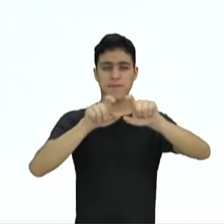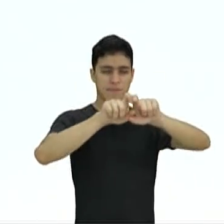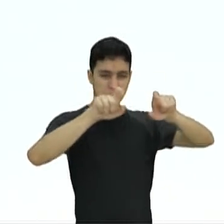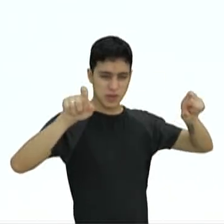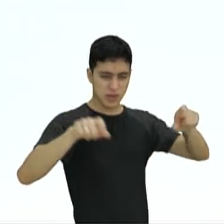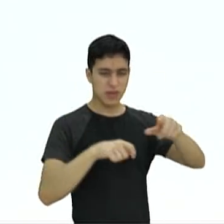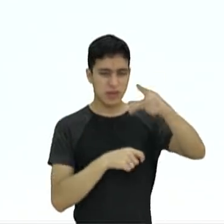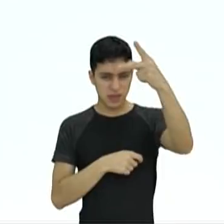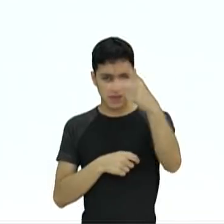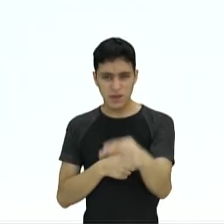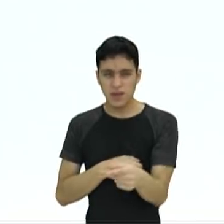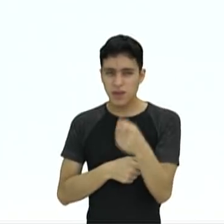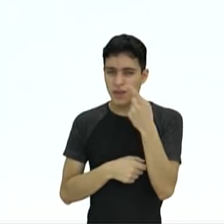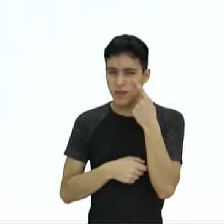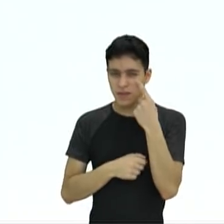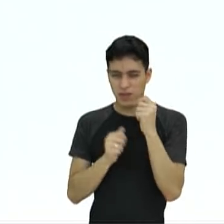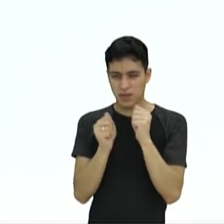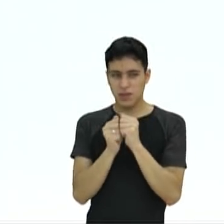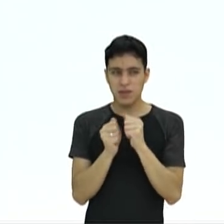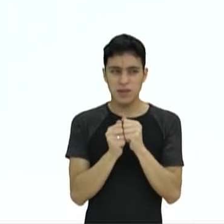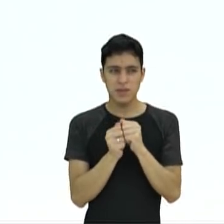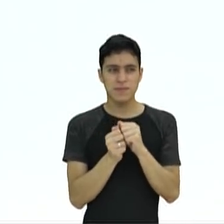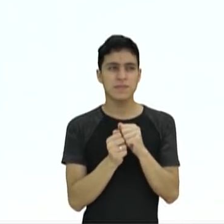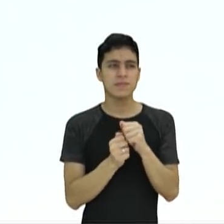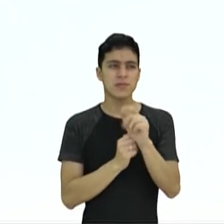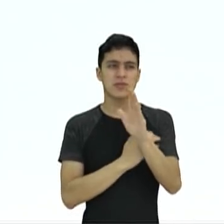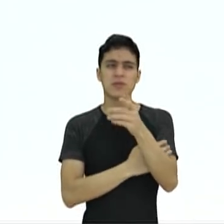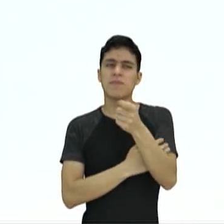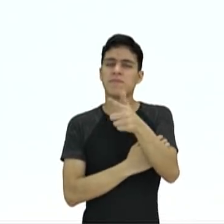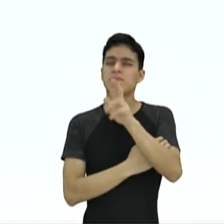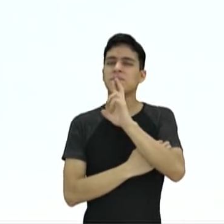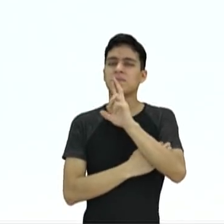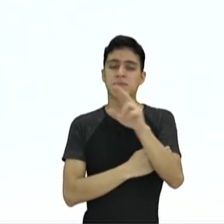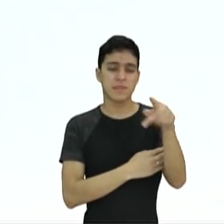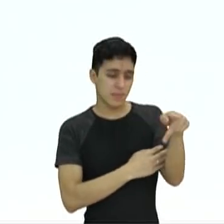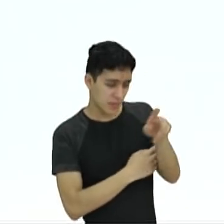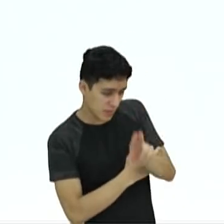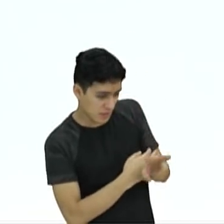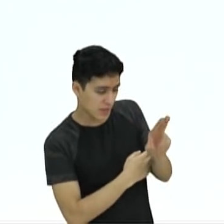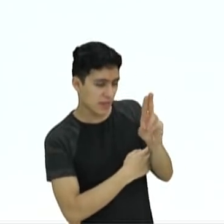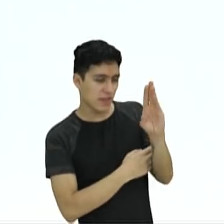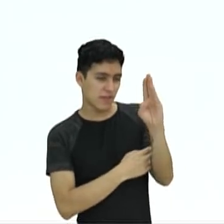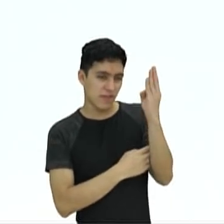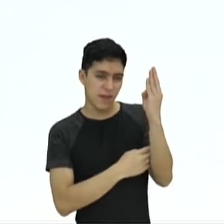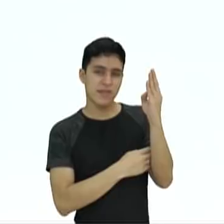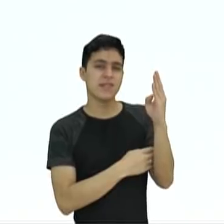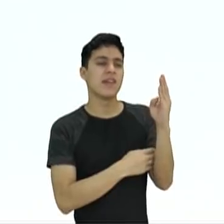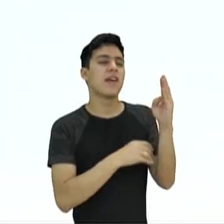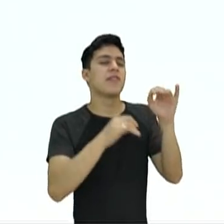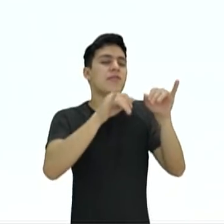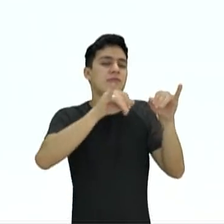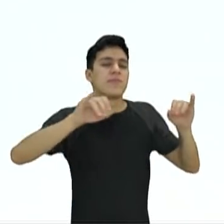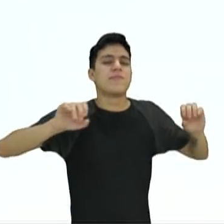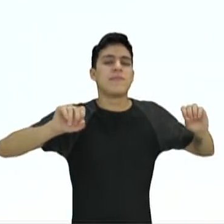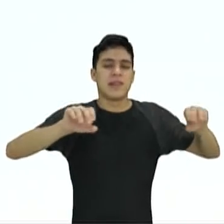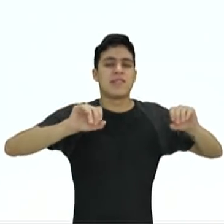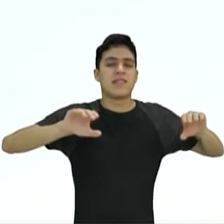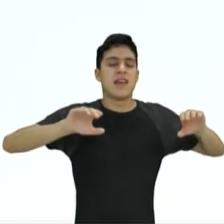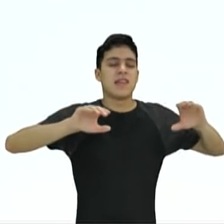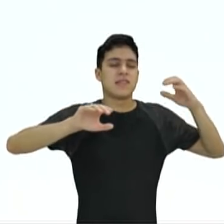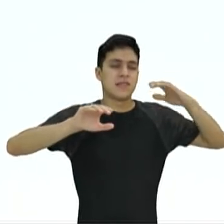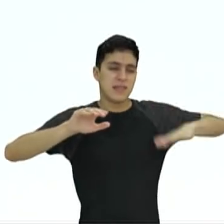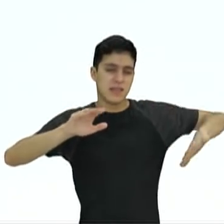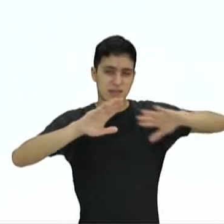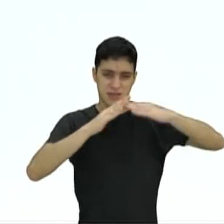vamos lá, já até adiantei uma resposta para vocês. Professor usa fake news para ensinar ciência na escola. Pode-se afirmar